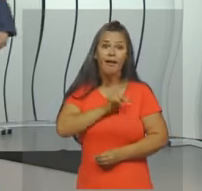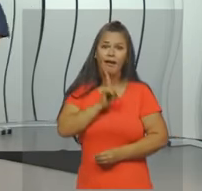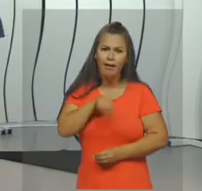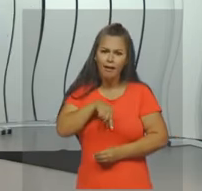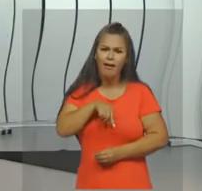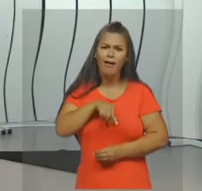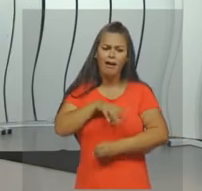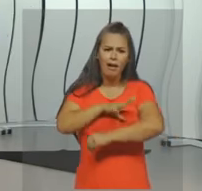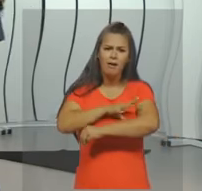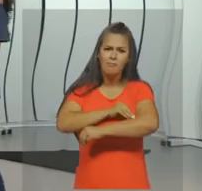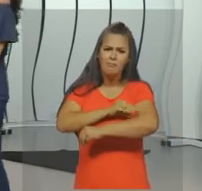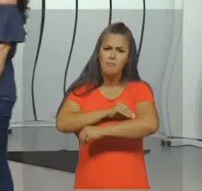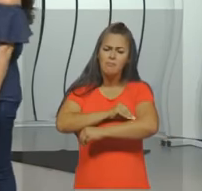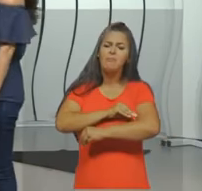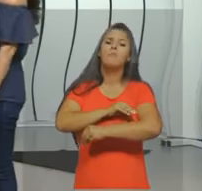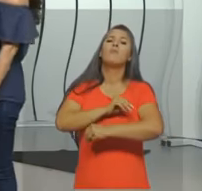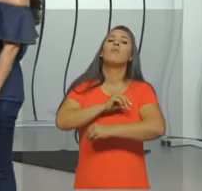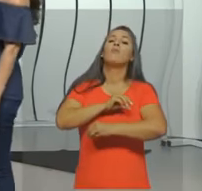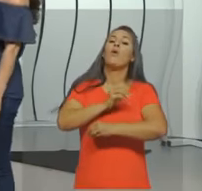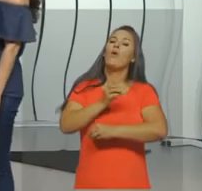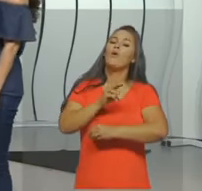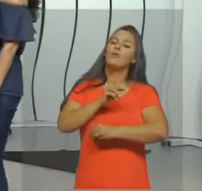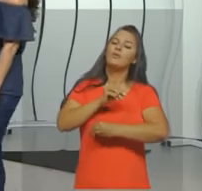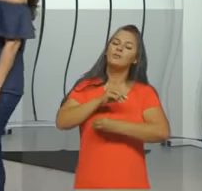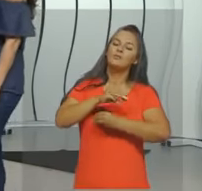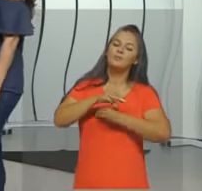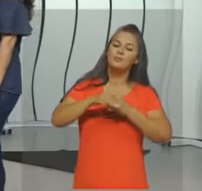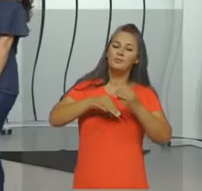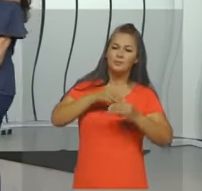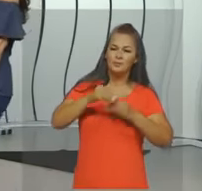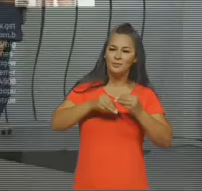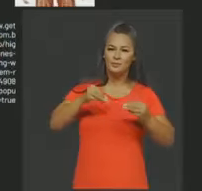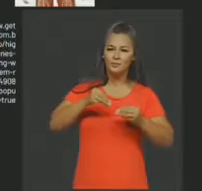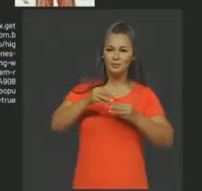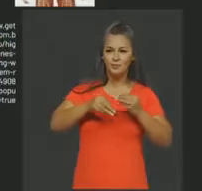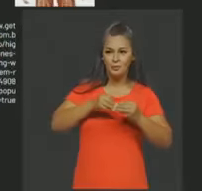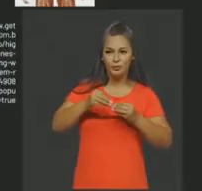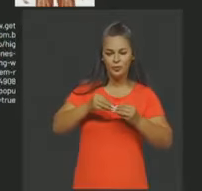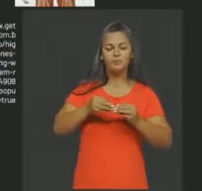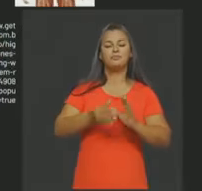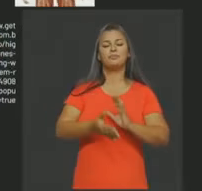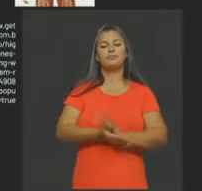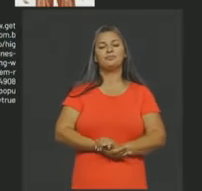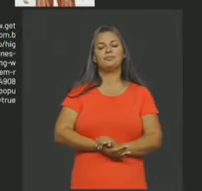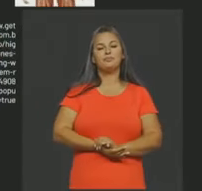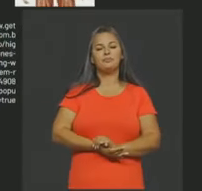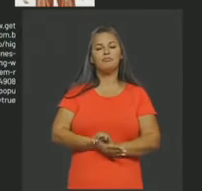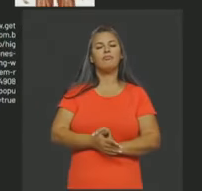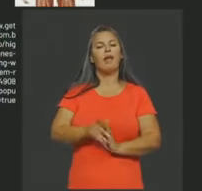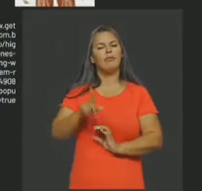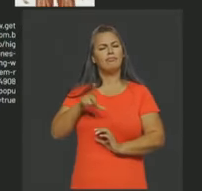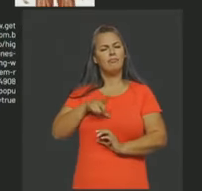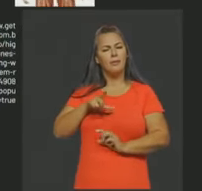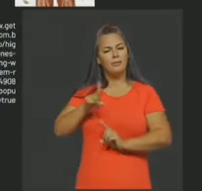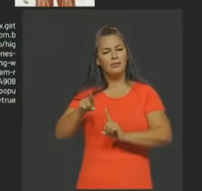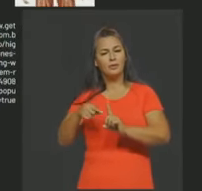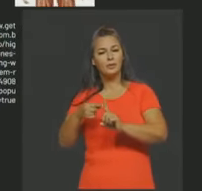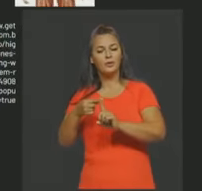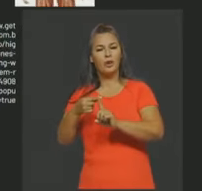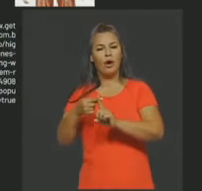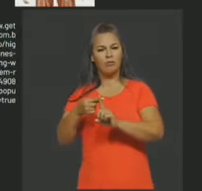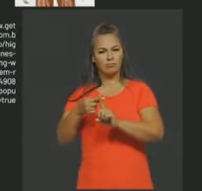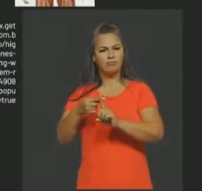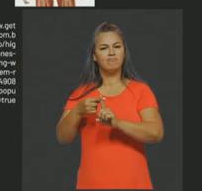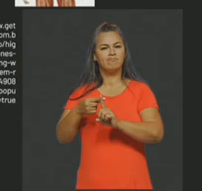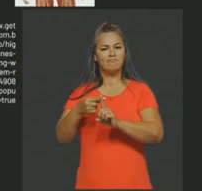para bombear diversas substâncias. Outra função importante é a produção de